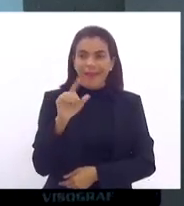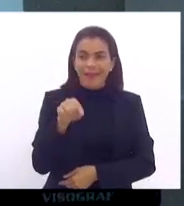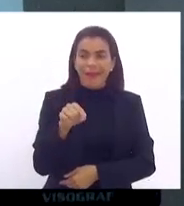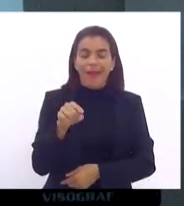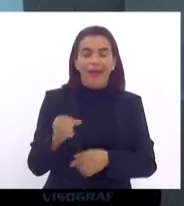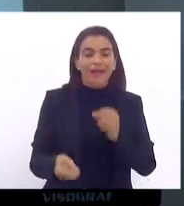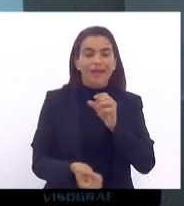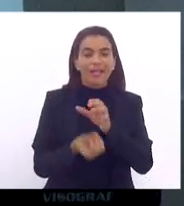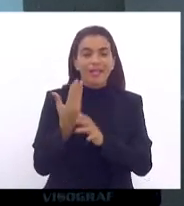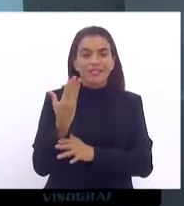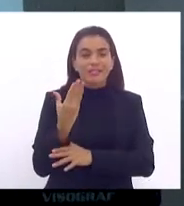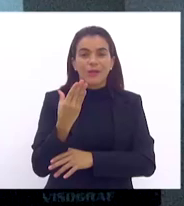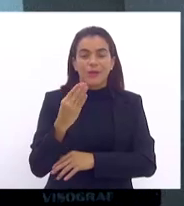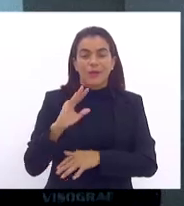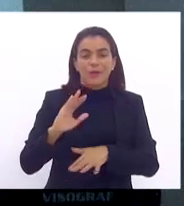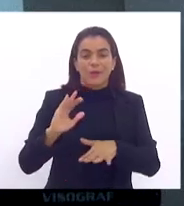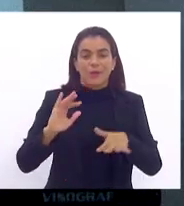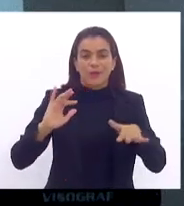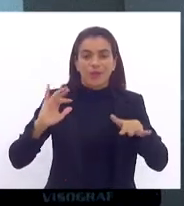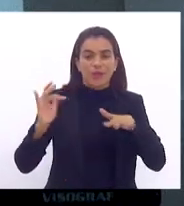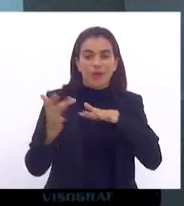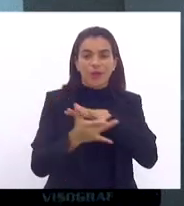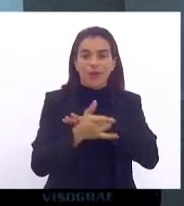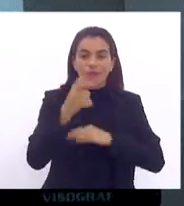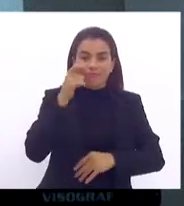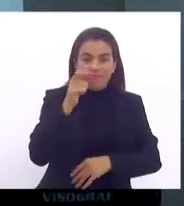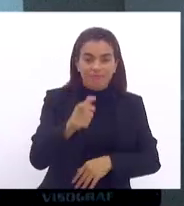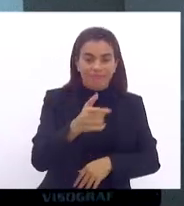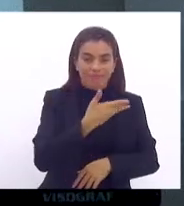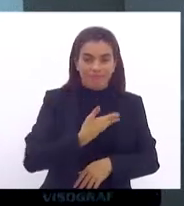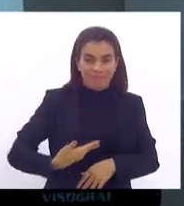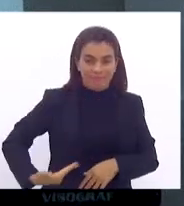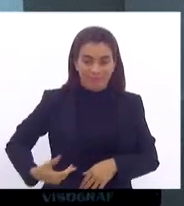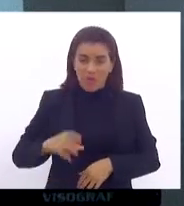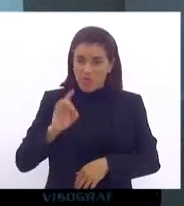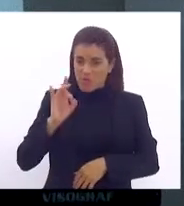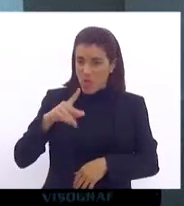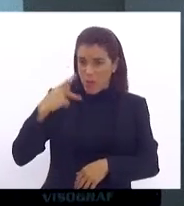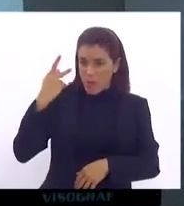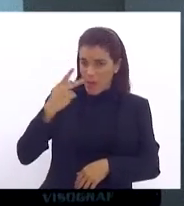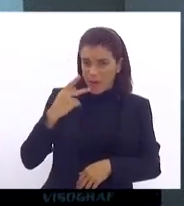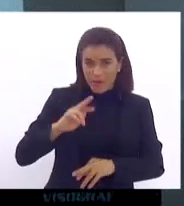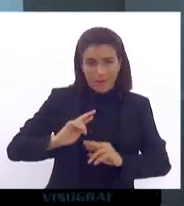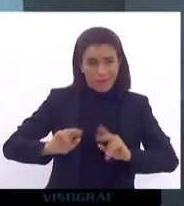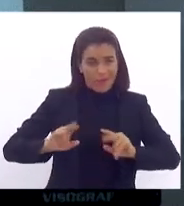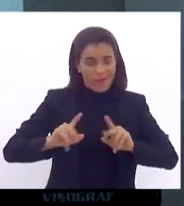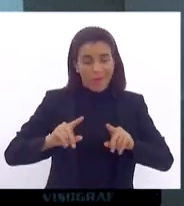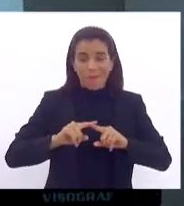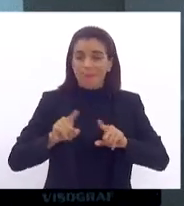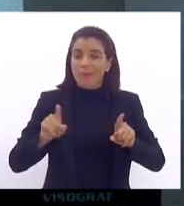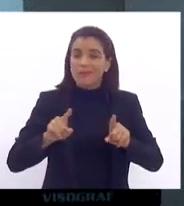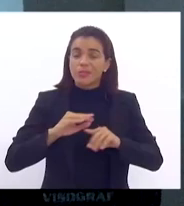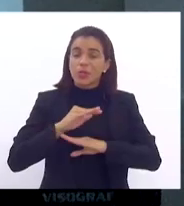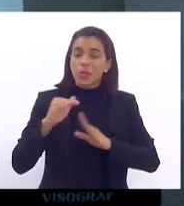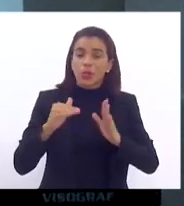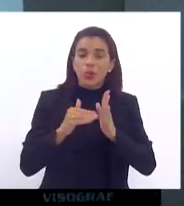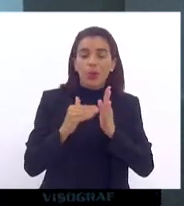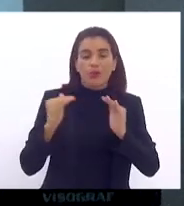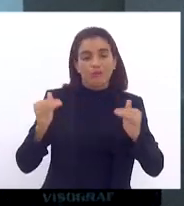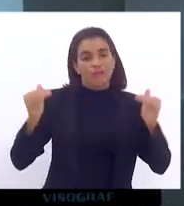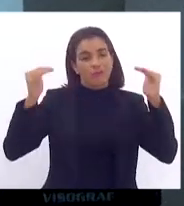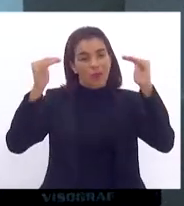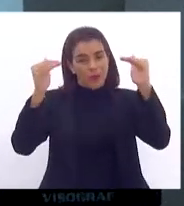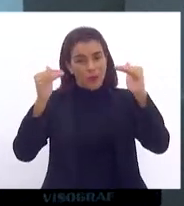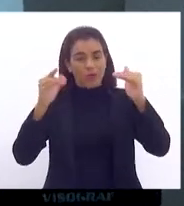a criação de contas de interesse público né ou seja não só pros parlamentares mas todas as autoridades públicas